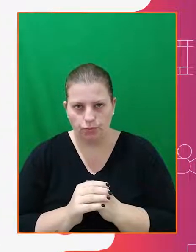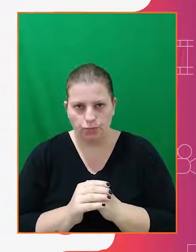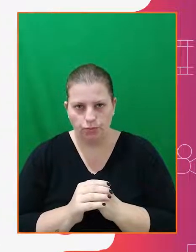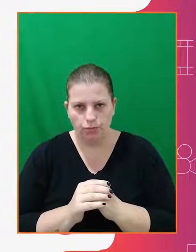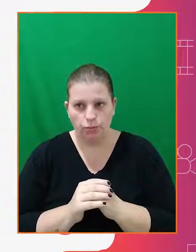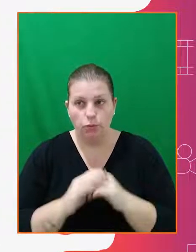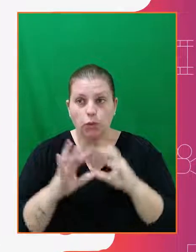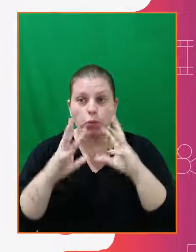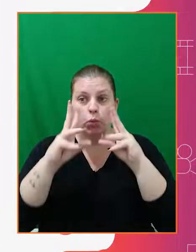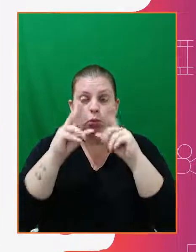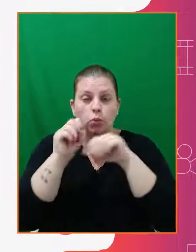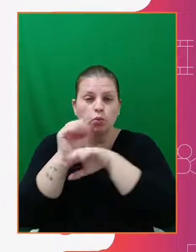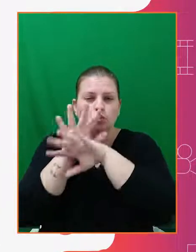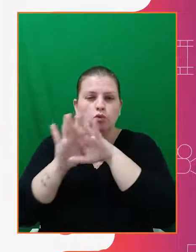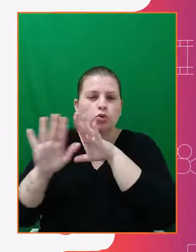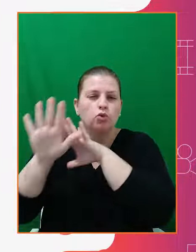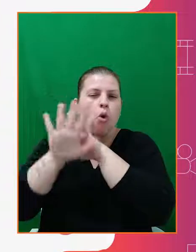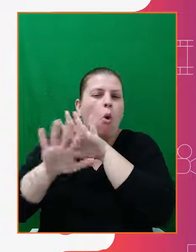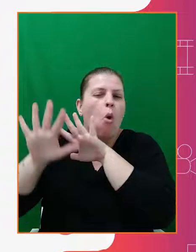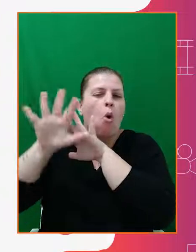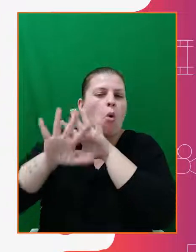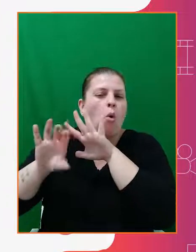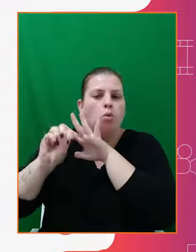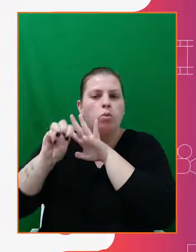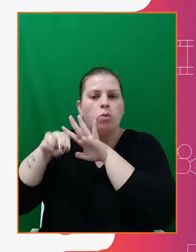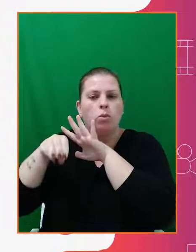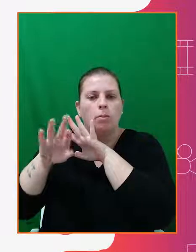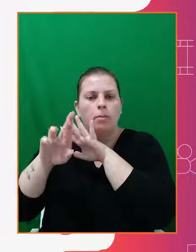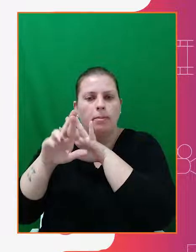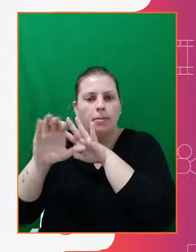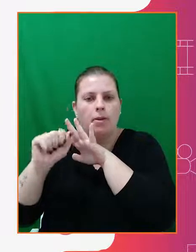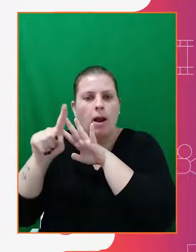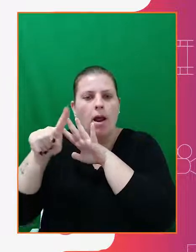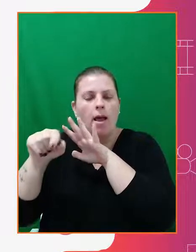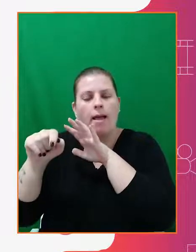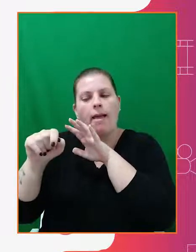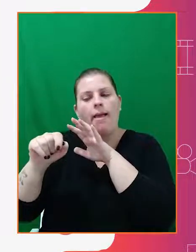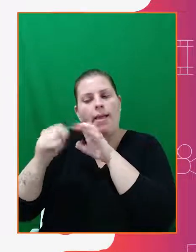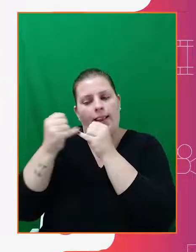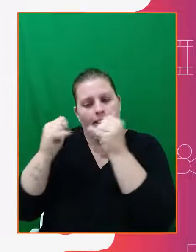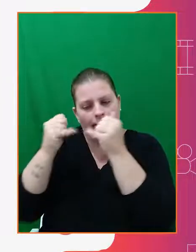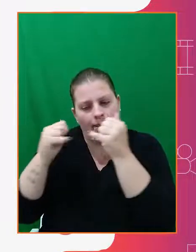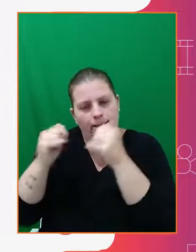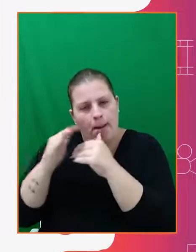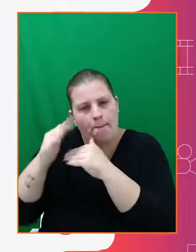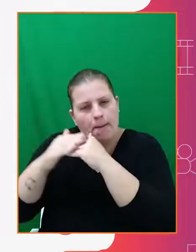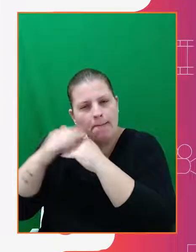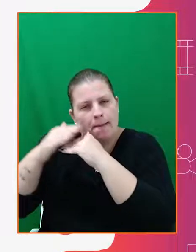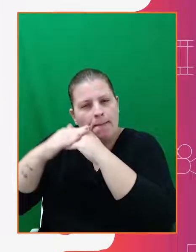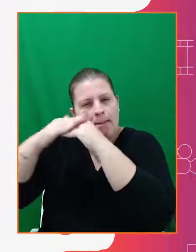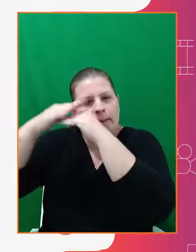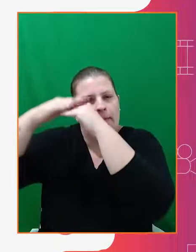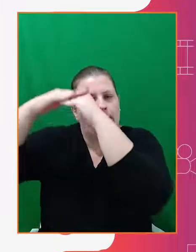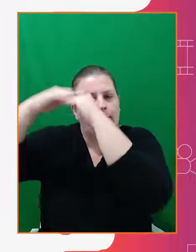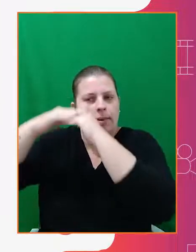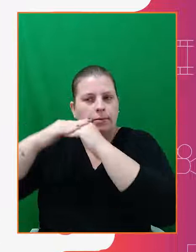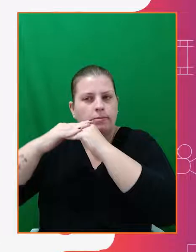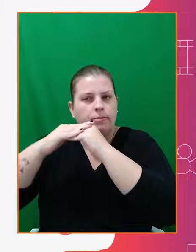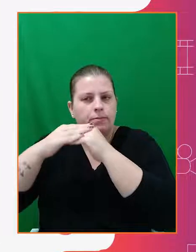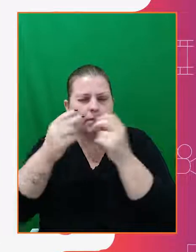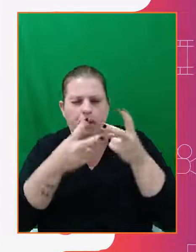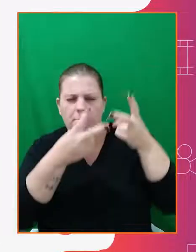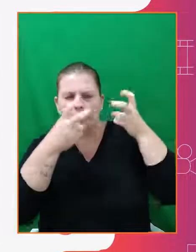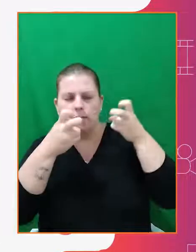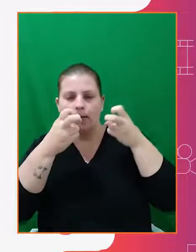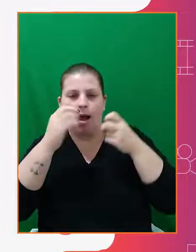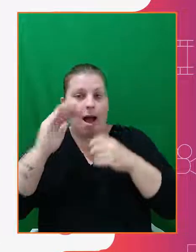a sombra dessa obra é dada por meio da aproximação das linhas. Repare que atrás do gato tem